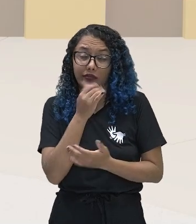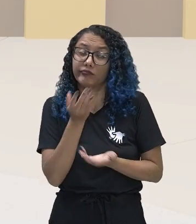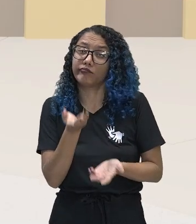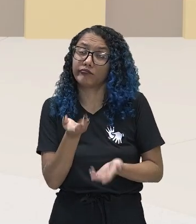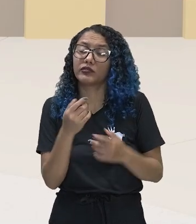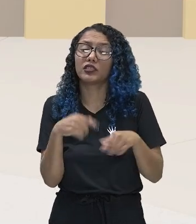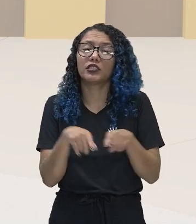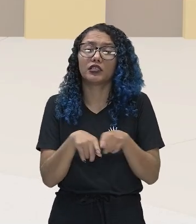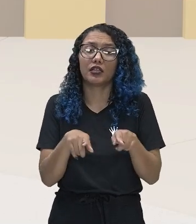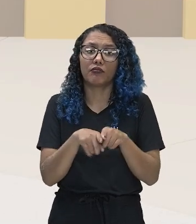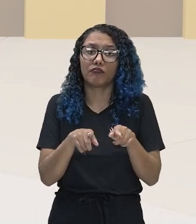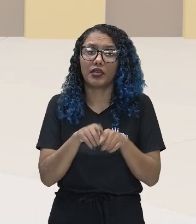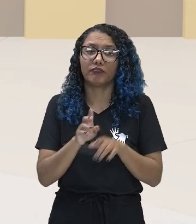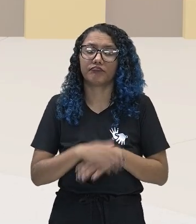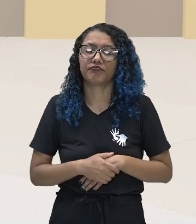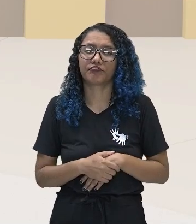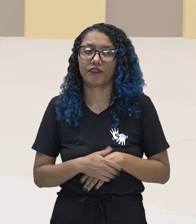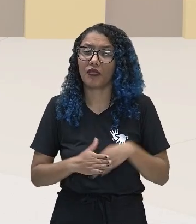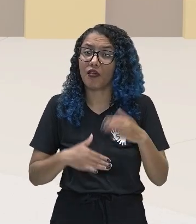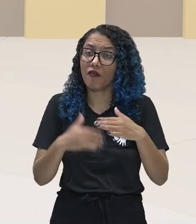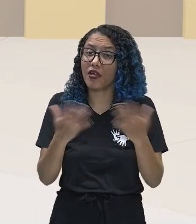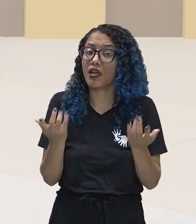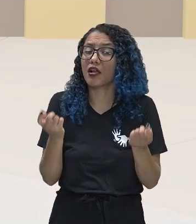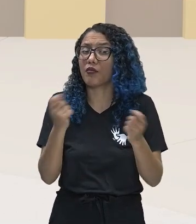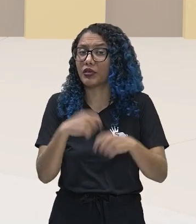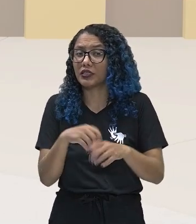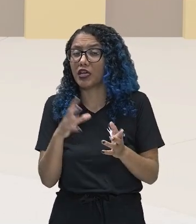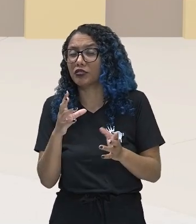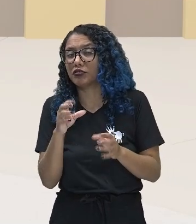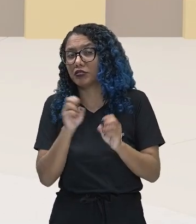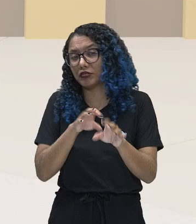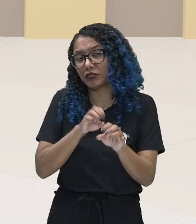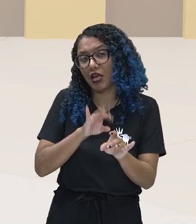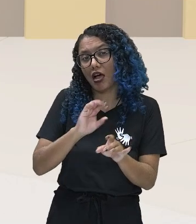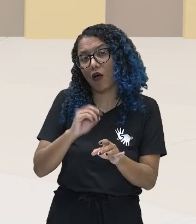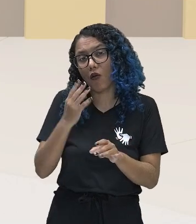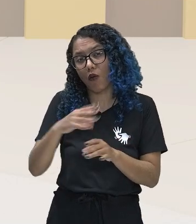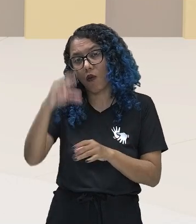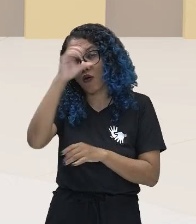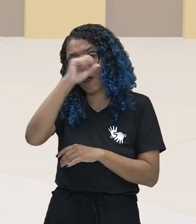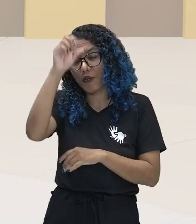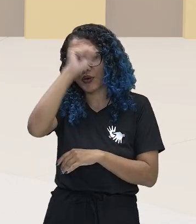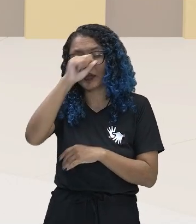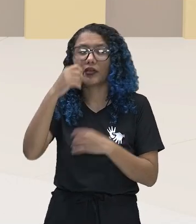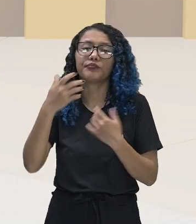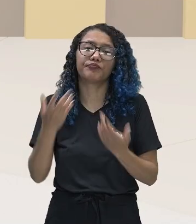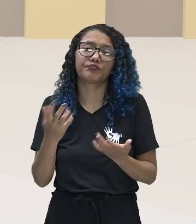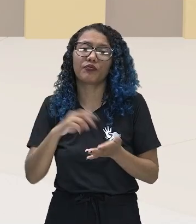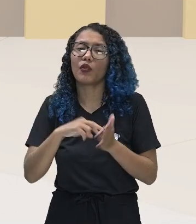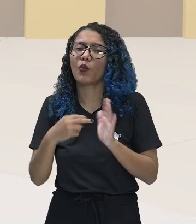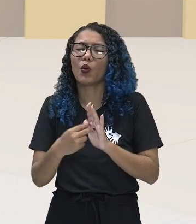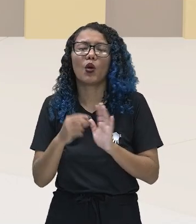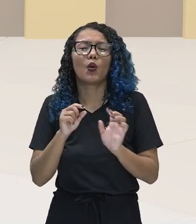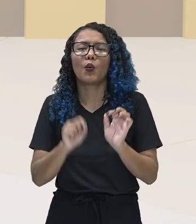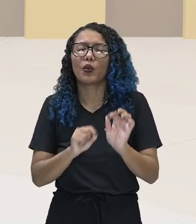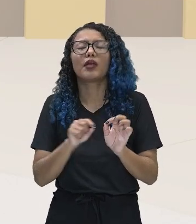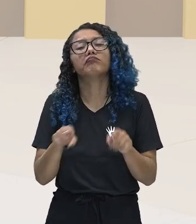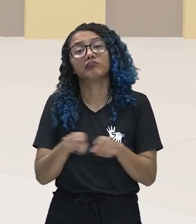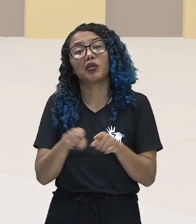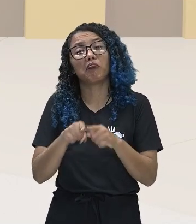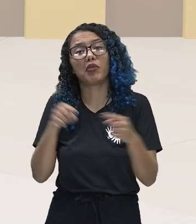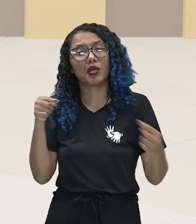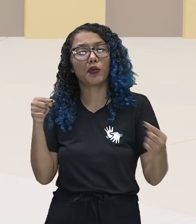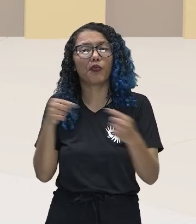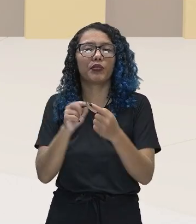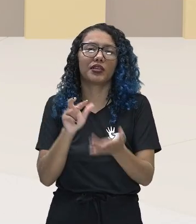né, a sua maneira de ensinar ou de aprender, né, faz com que você seja também um protagonista dentro